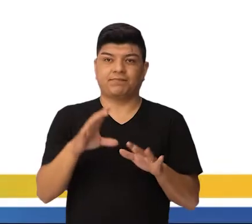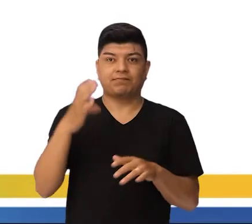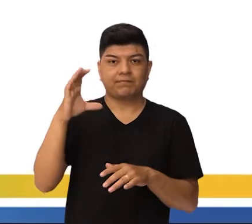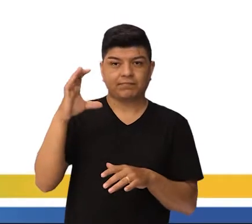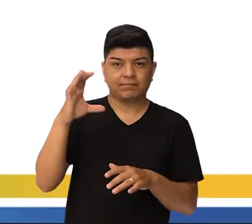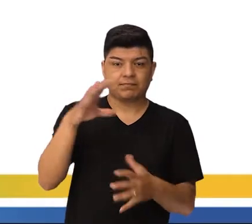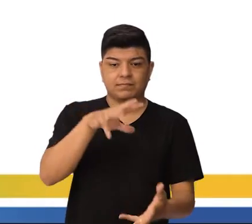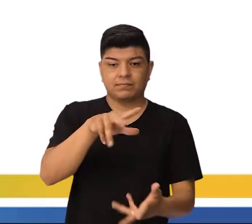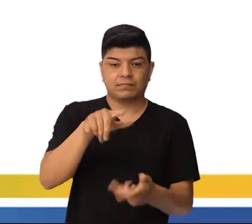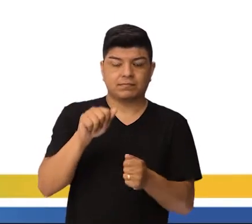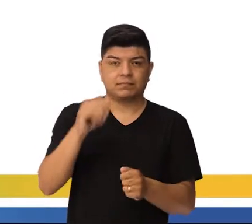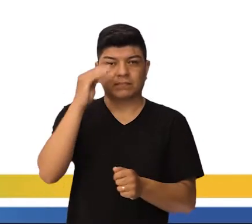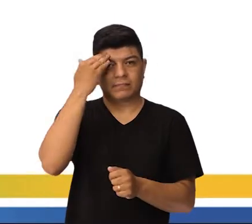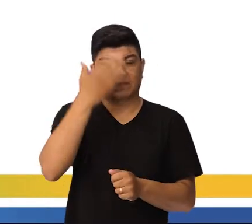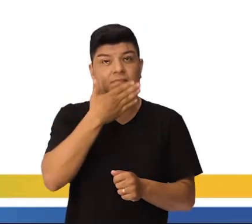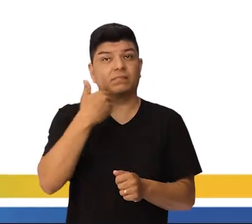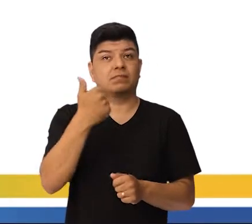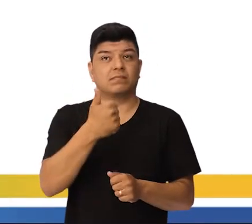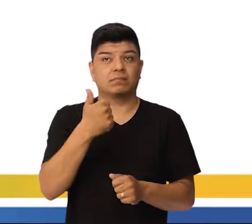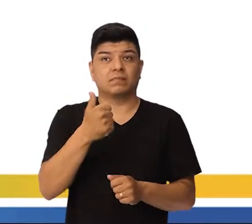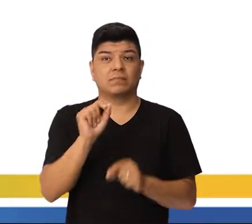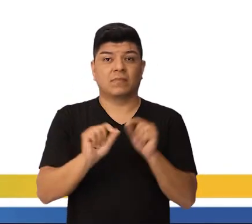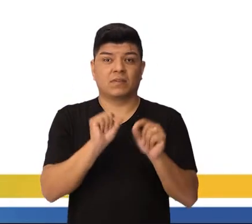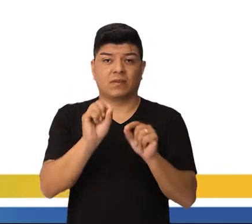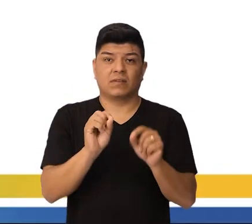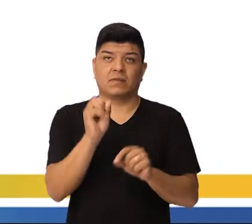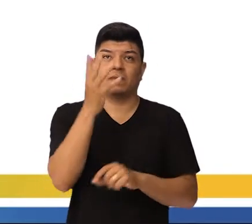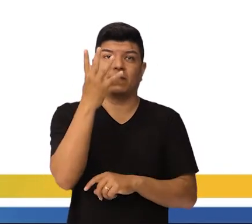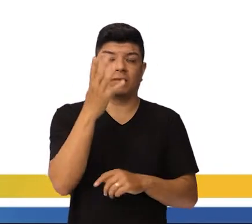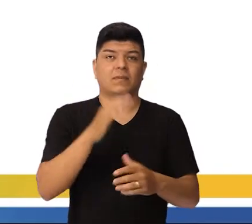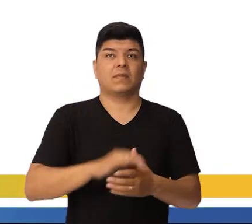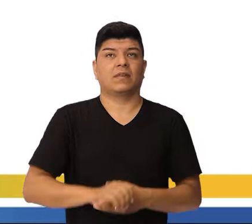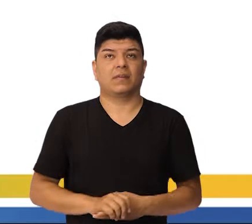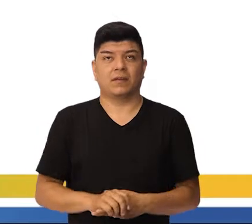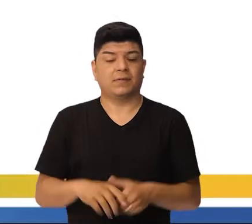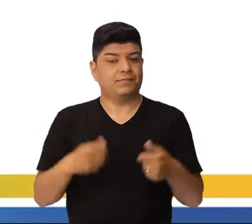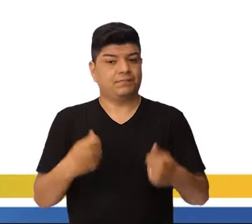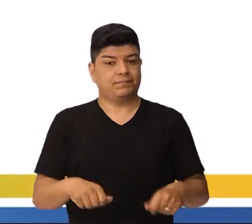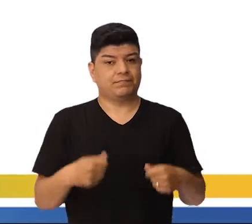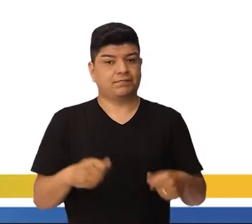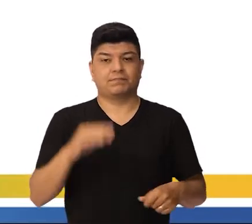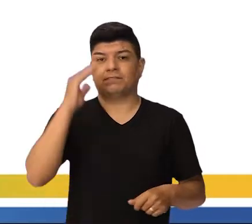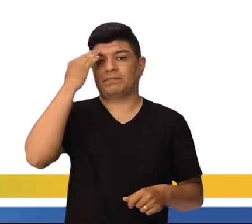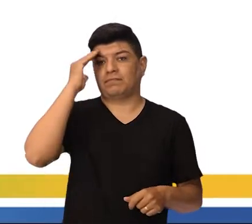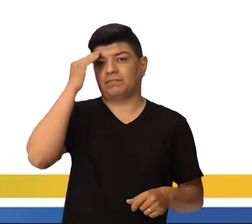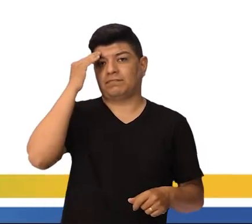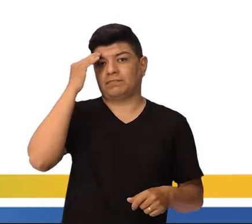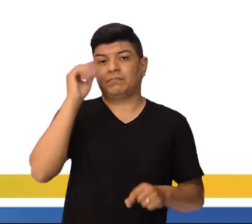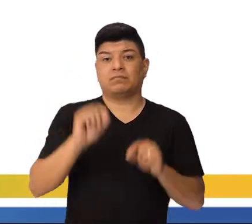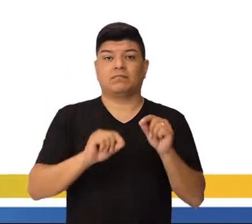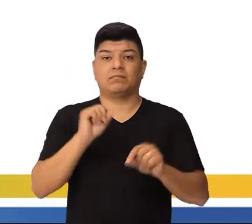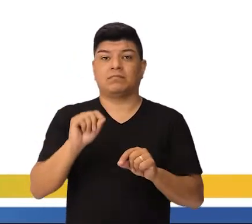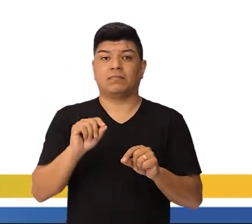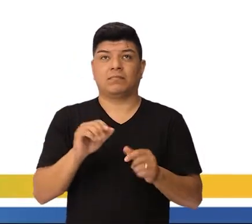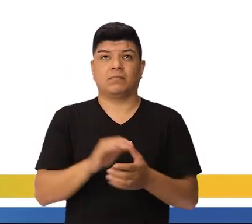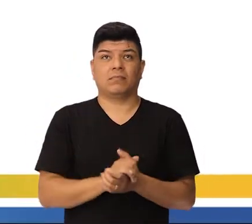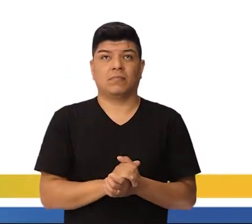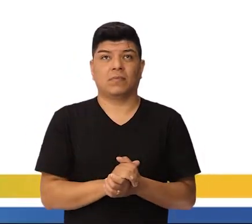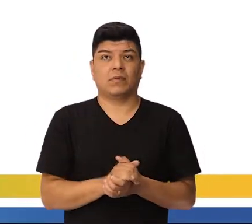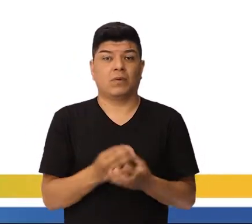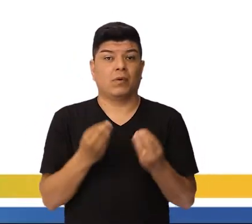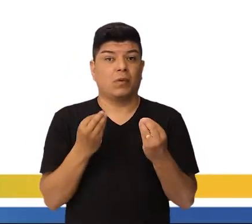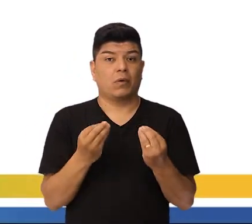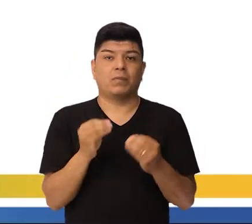internacional. Então, para entender melhor o que está acontecendo, é preciso compreender a dinâmica climática, ou seja,